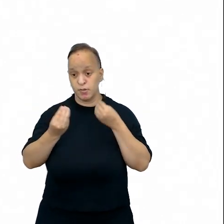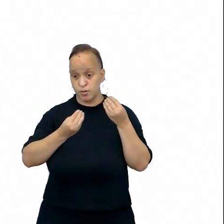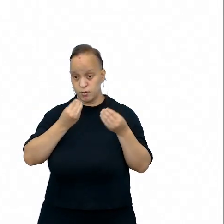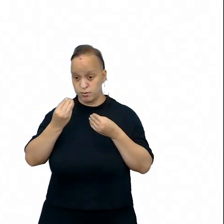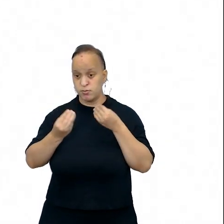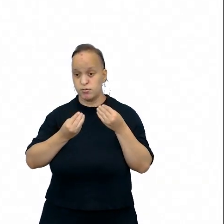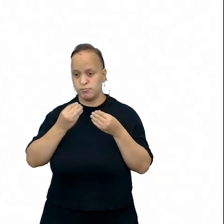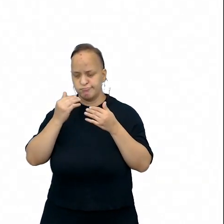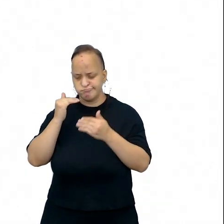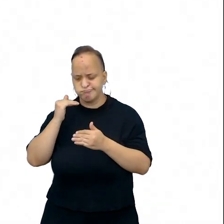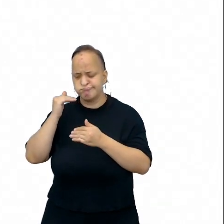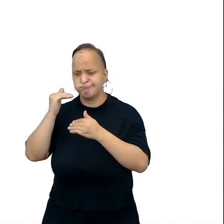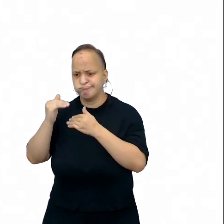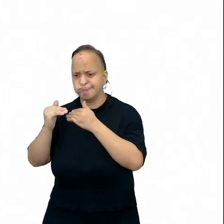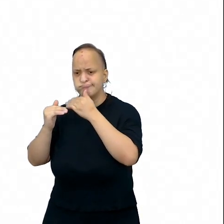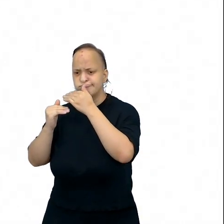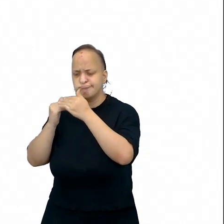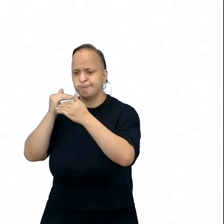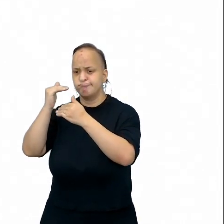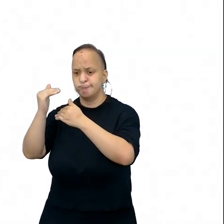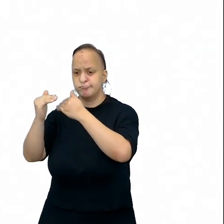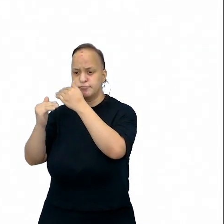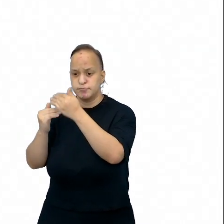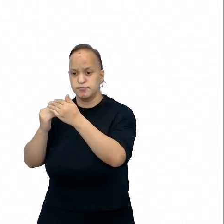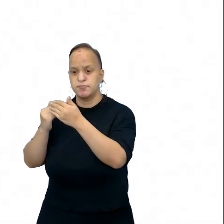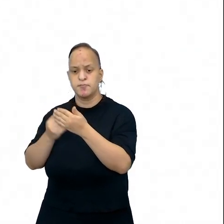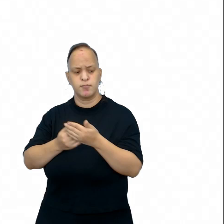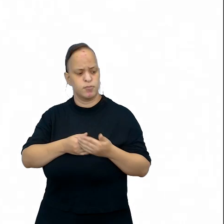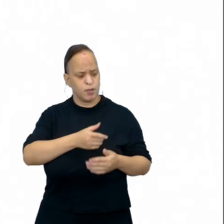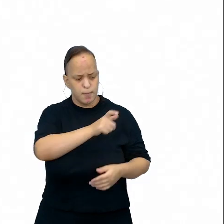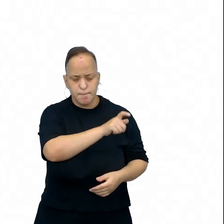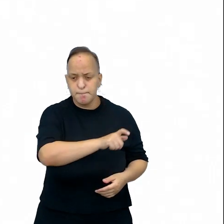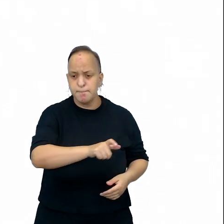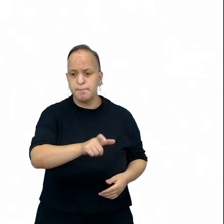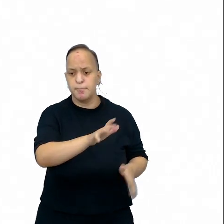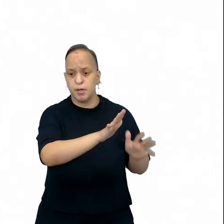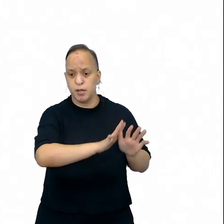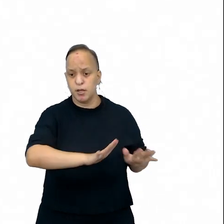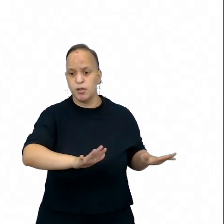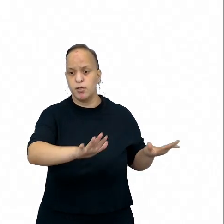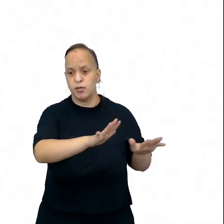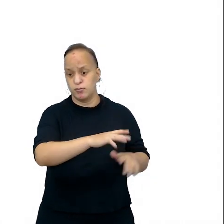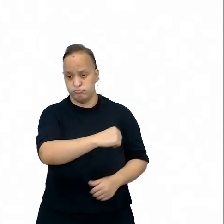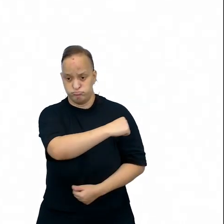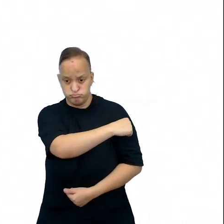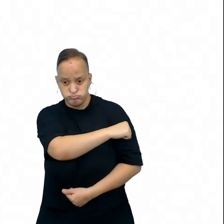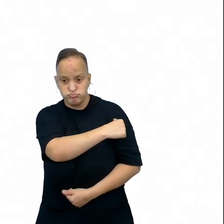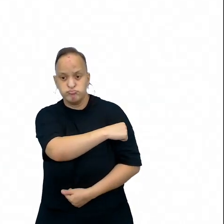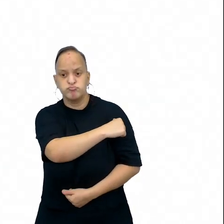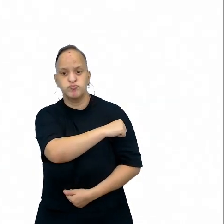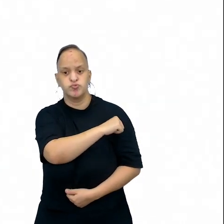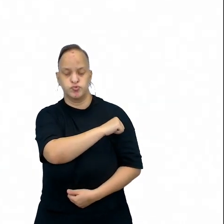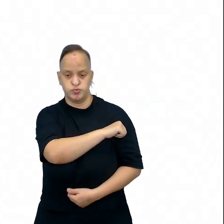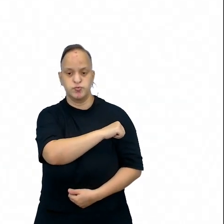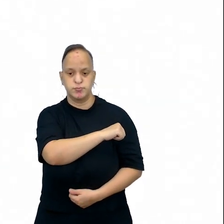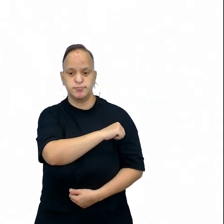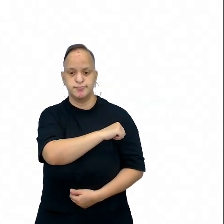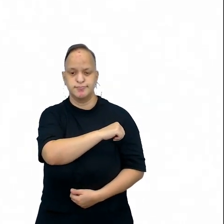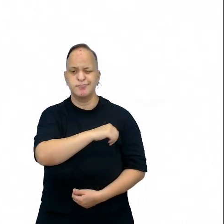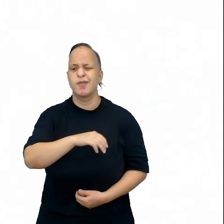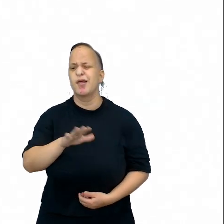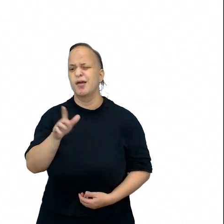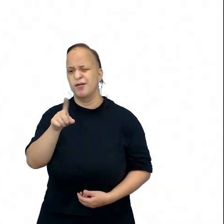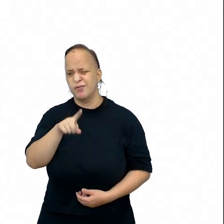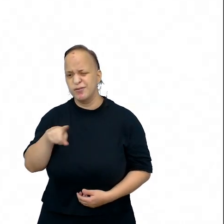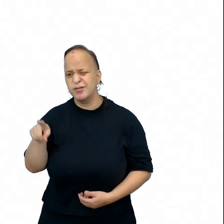habilidades necessárias para serem retomadas com seus estudantes. Vocês já têm certamente conhecimento dessas